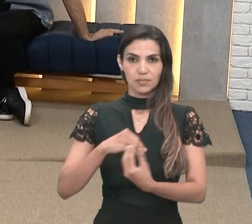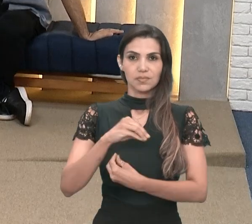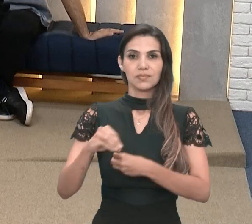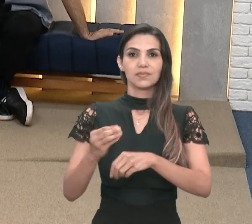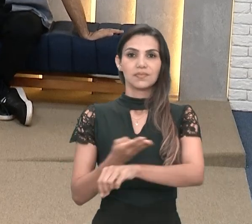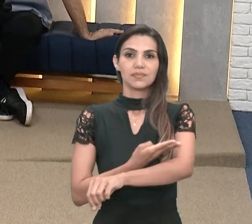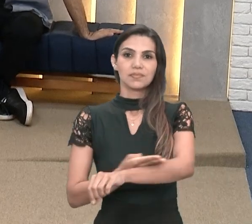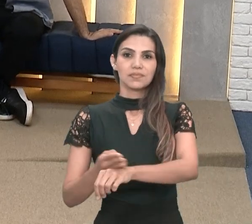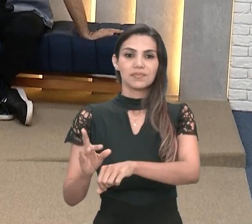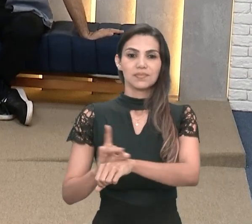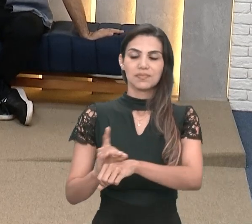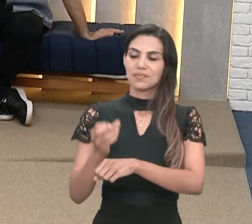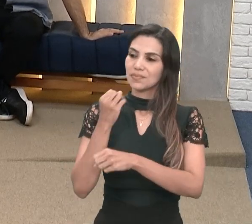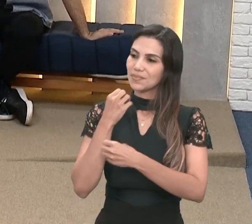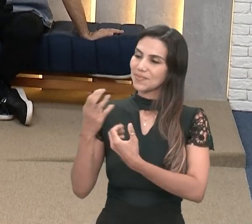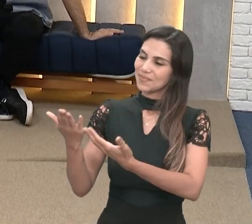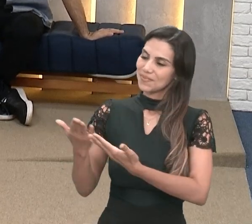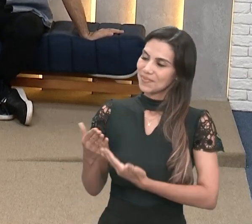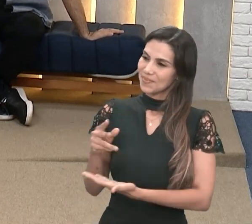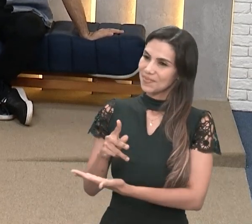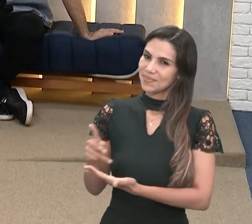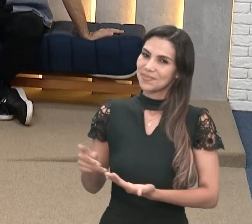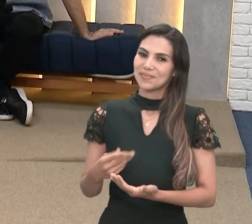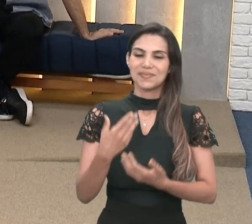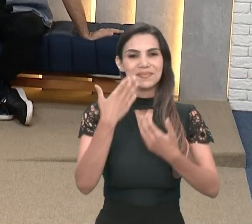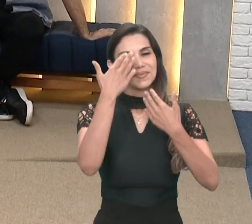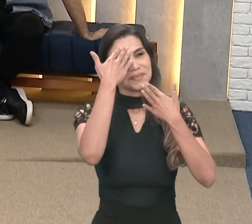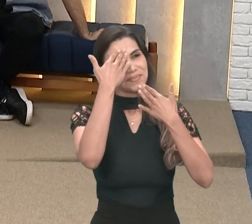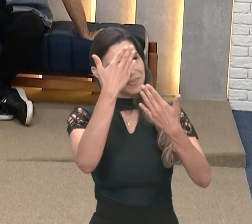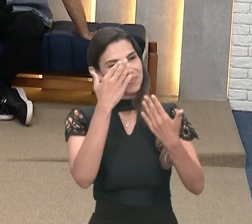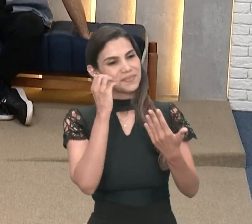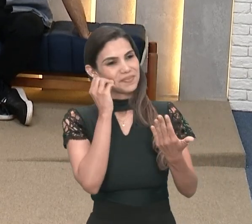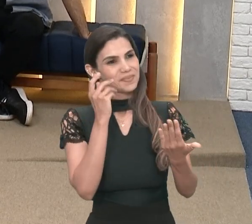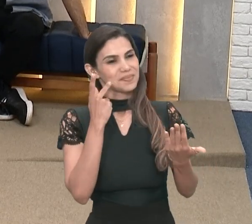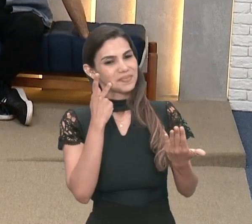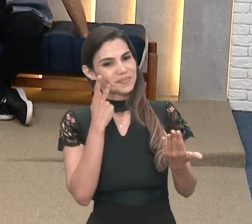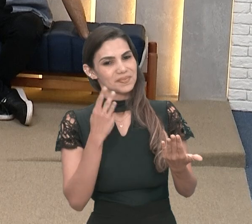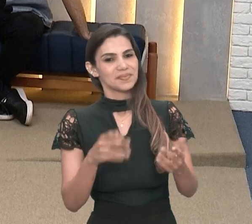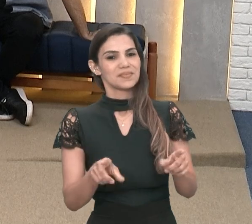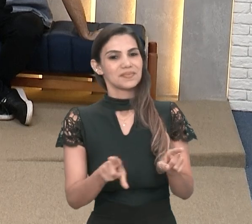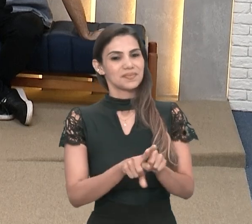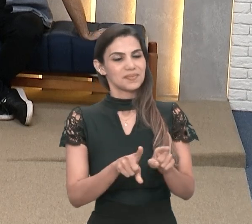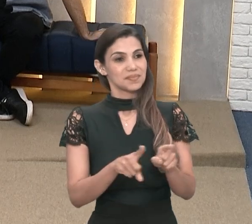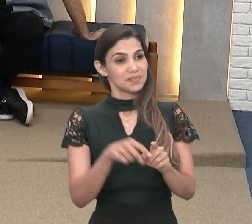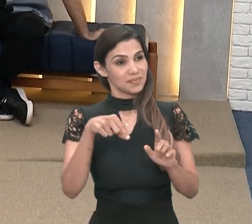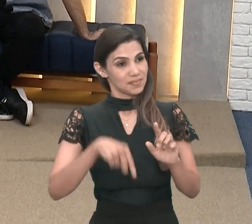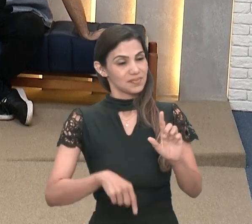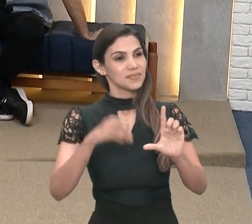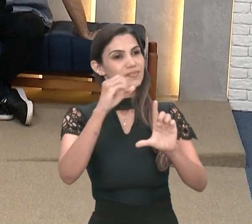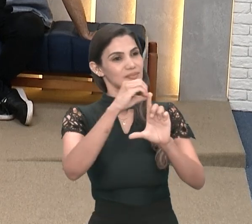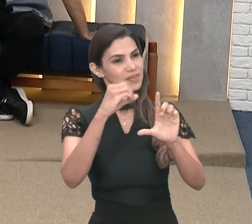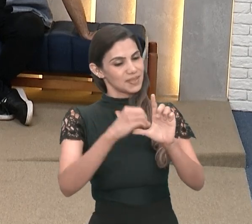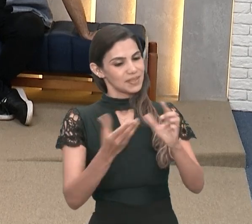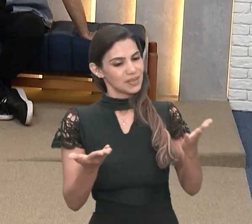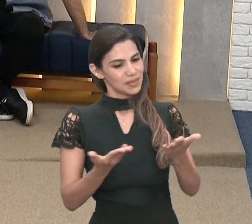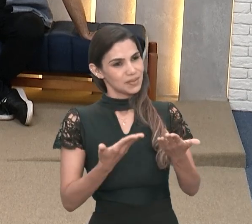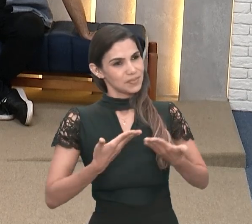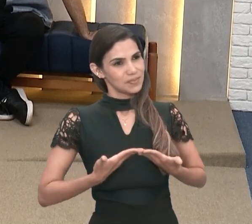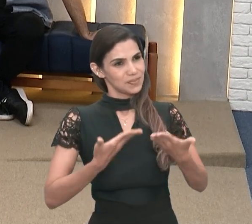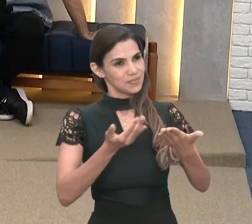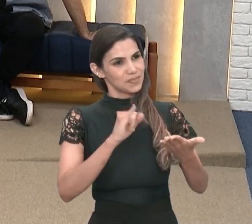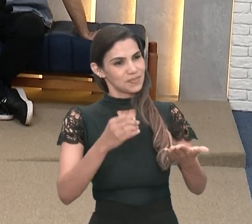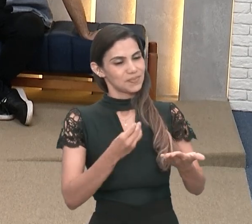branca. Seja muito bem-vinda, professora. Muito obrigada, Cássio. Obrigada à TV UFG por essa oportunidade